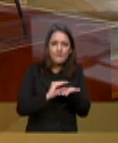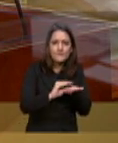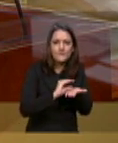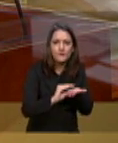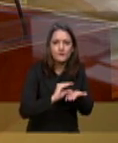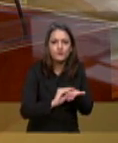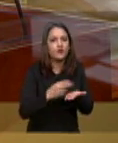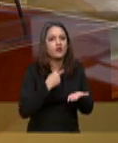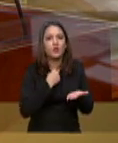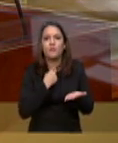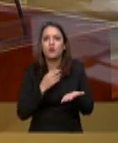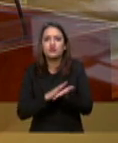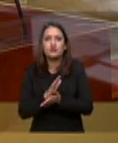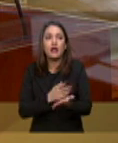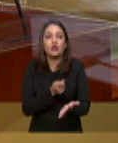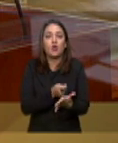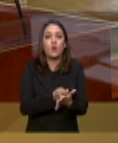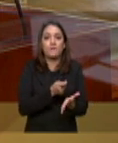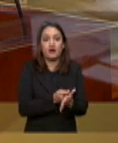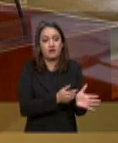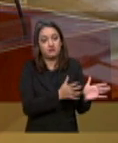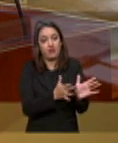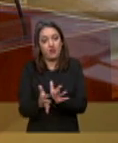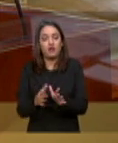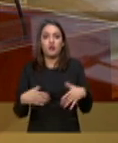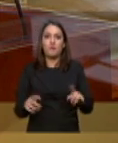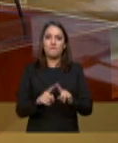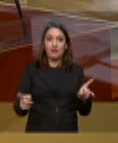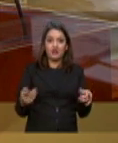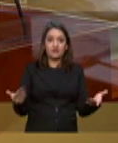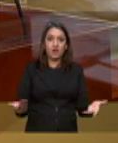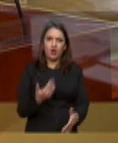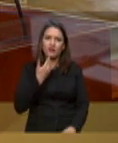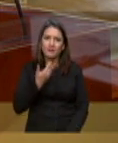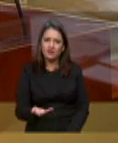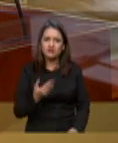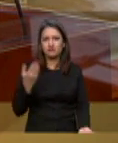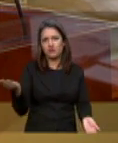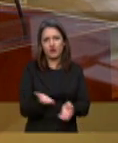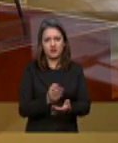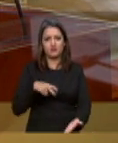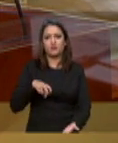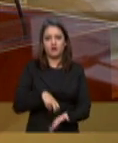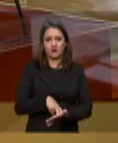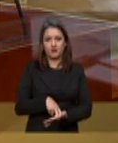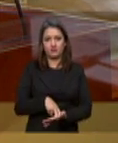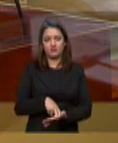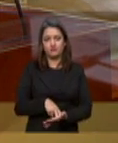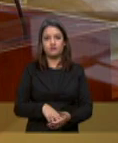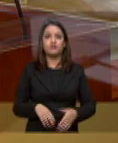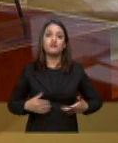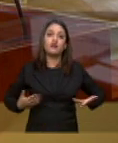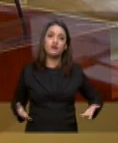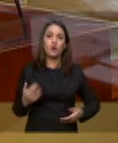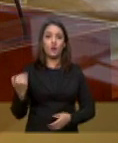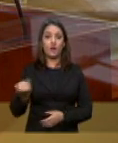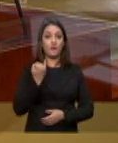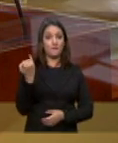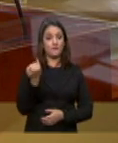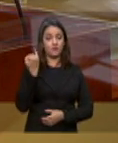pode haver qualquer ato de cobrança. E o que se pretende aqui é que haja uma ação penal. Além disso, é importante